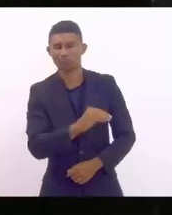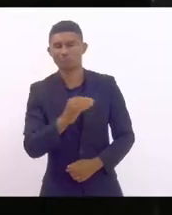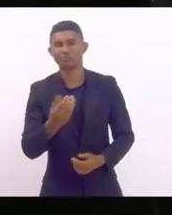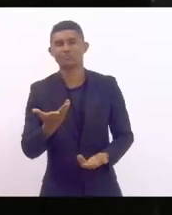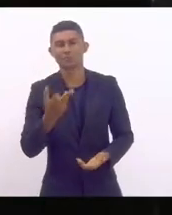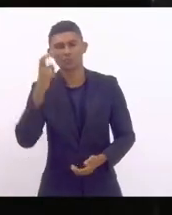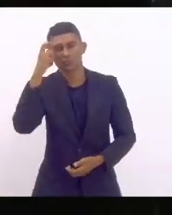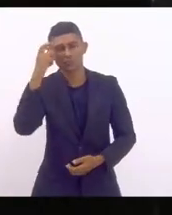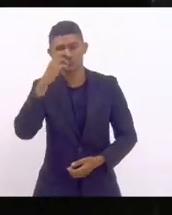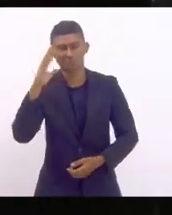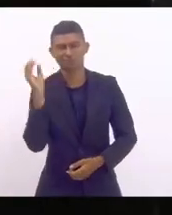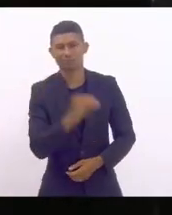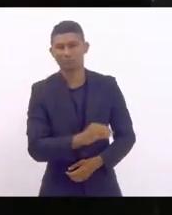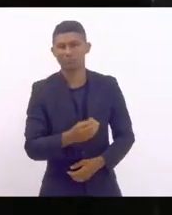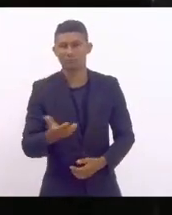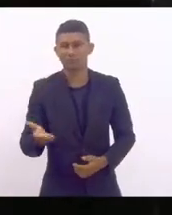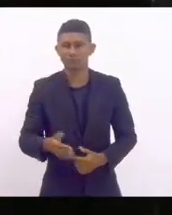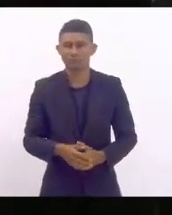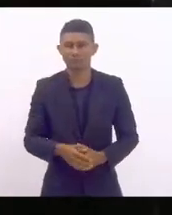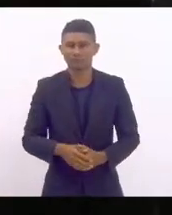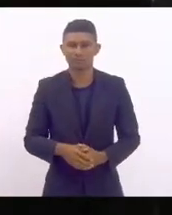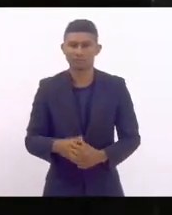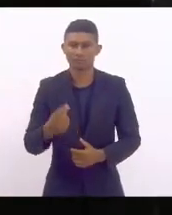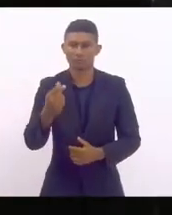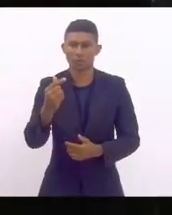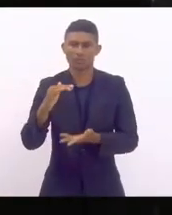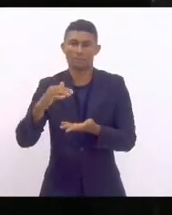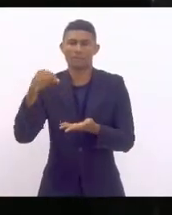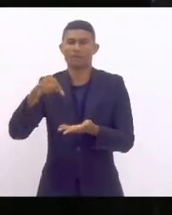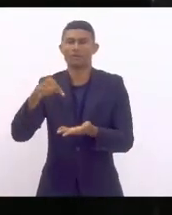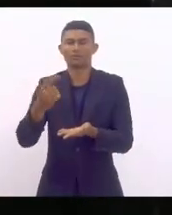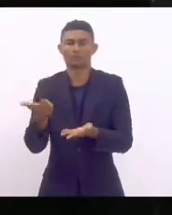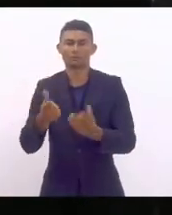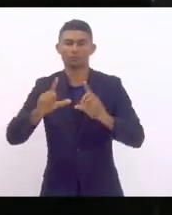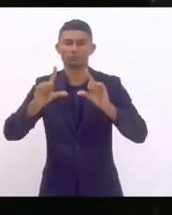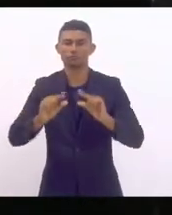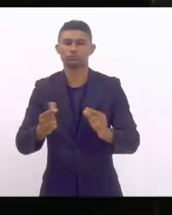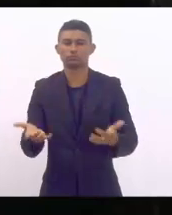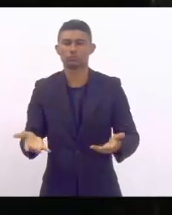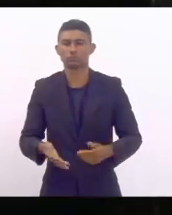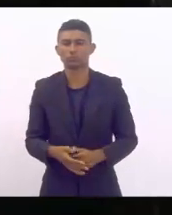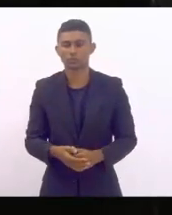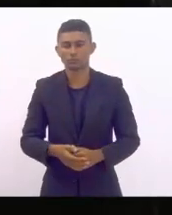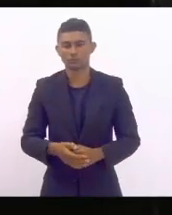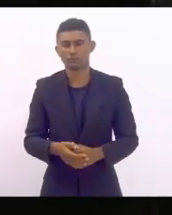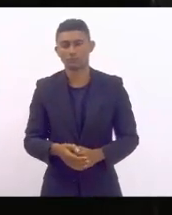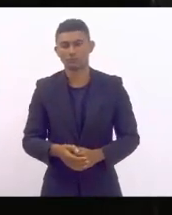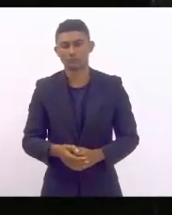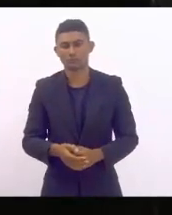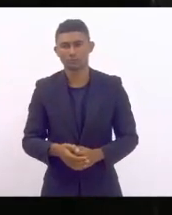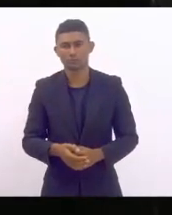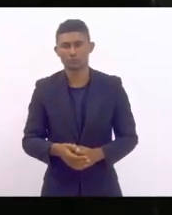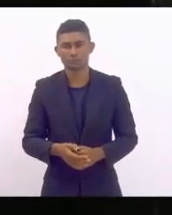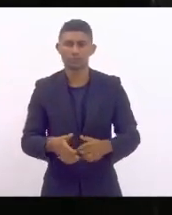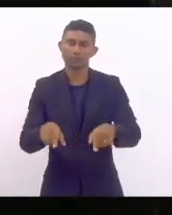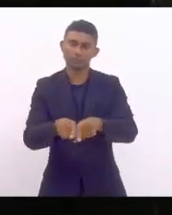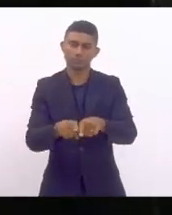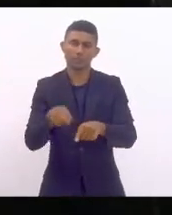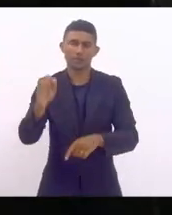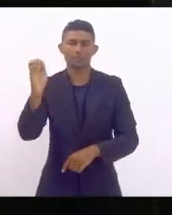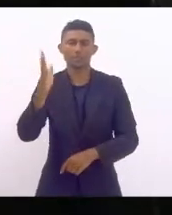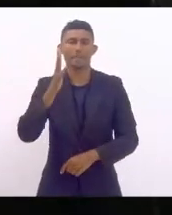à cultura a começar pelo orçamento e os títulos por ele